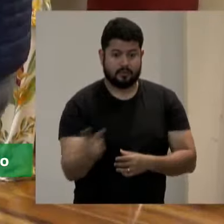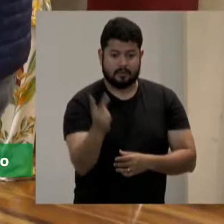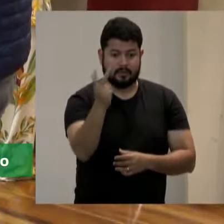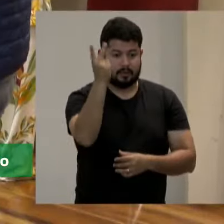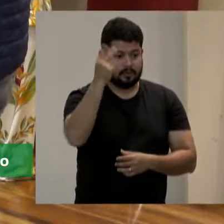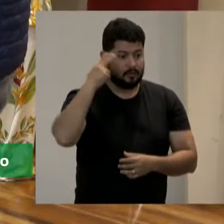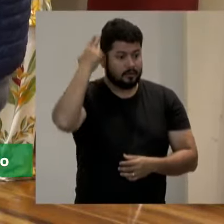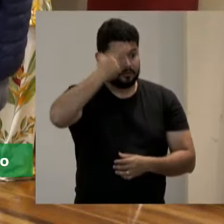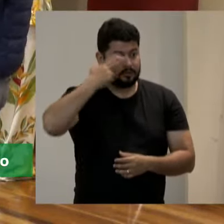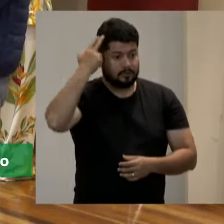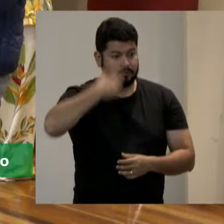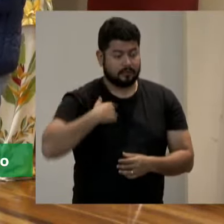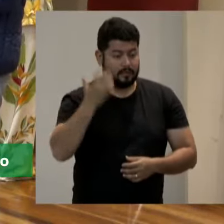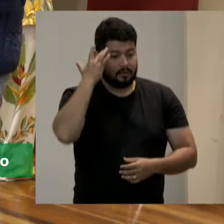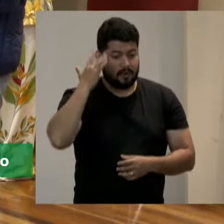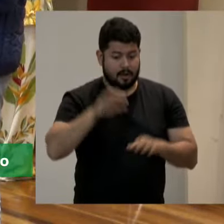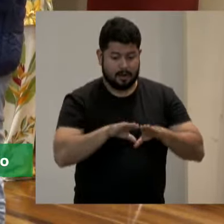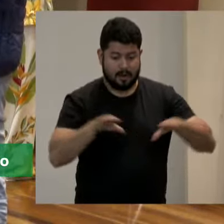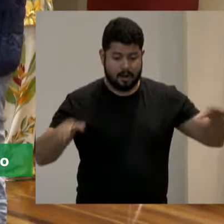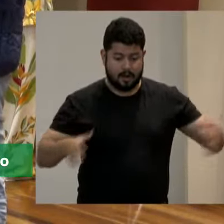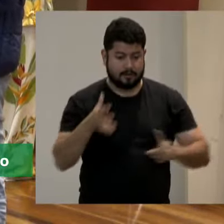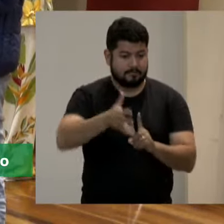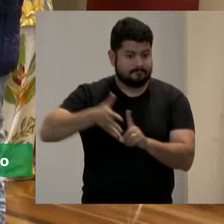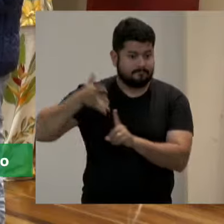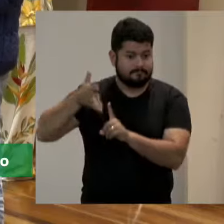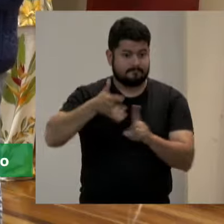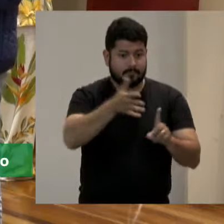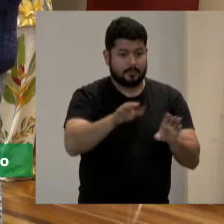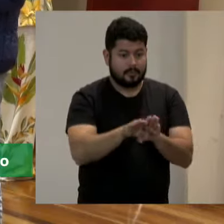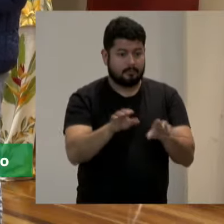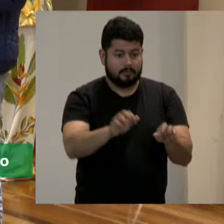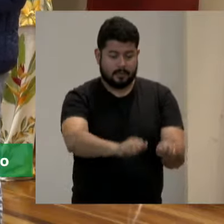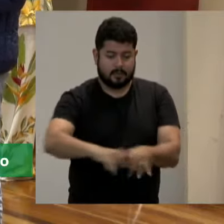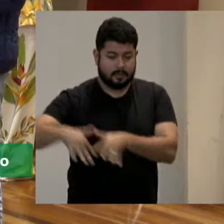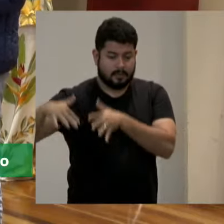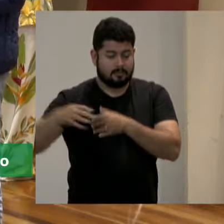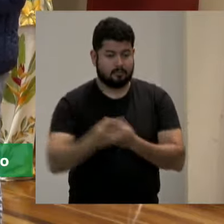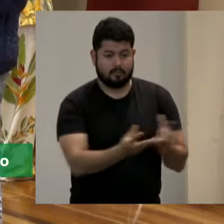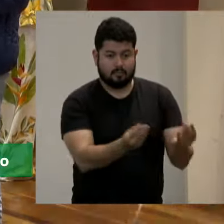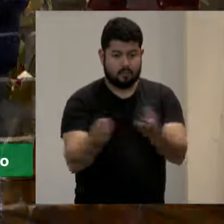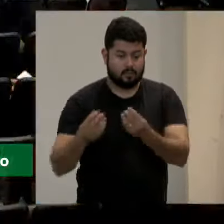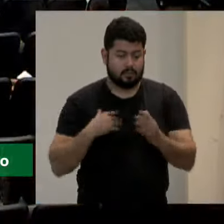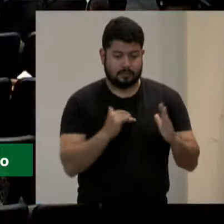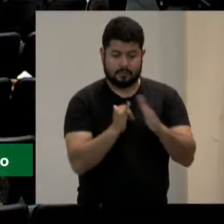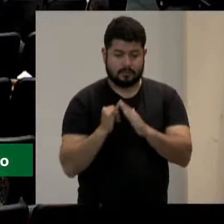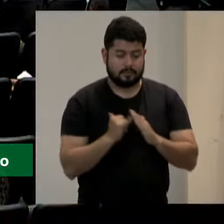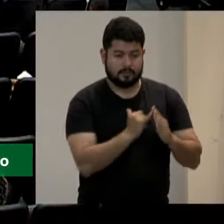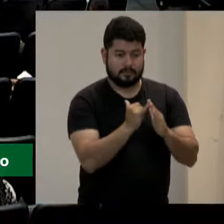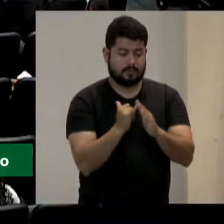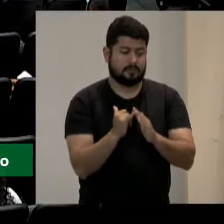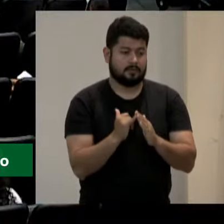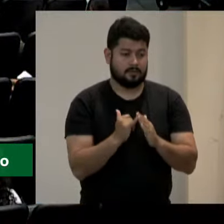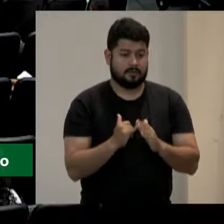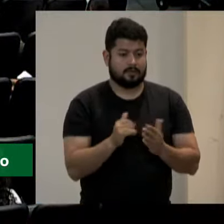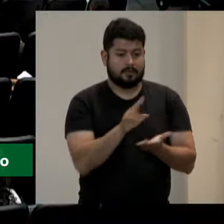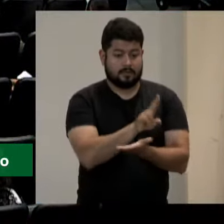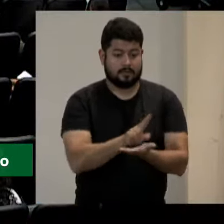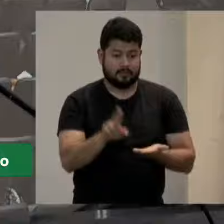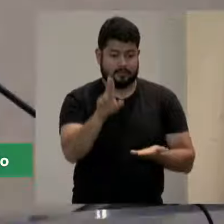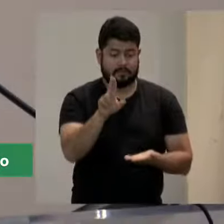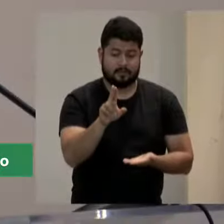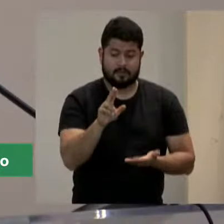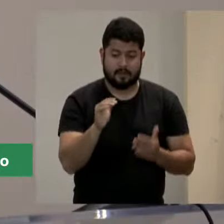gente teve aqui, tanto no palco quanto na plateia, com as manifestações das inúmeras instituições de ensino superior que